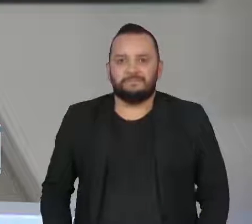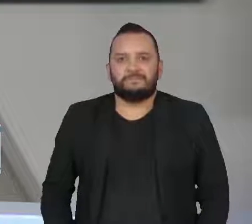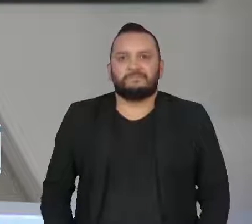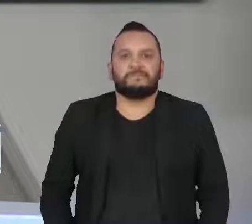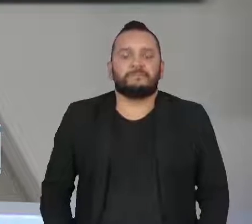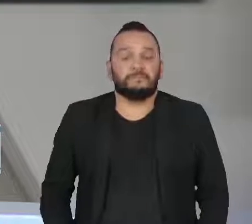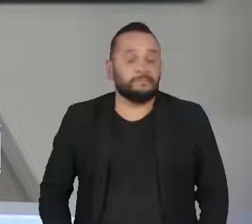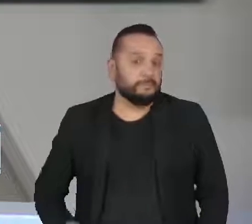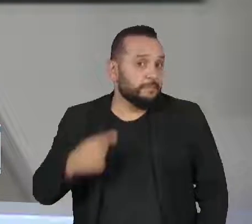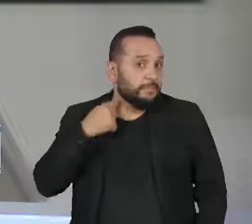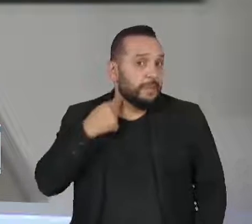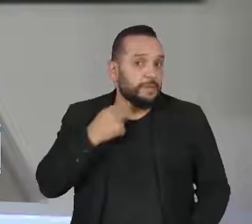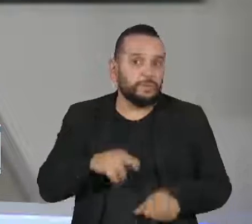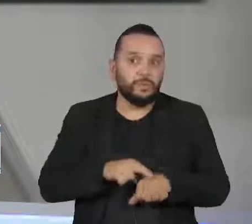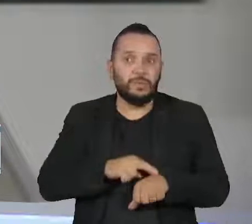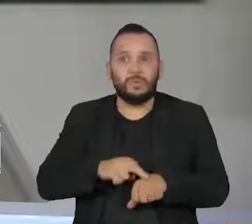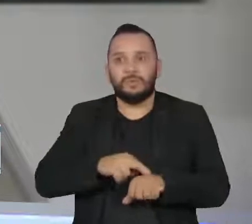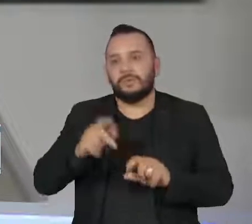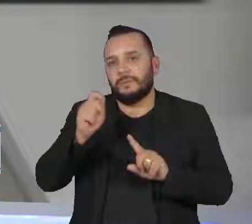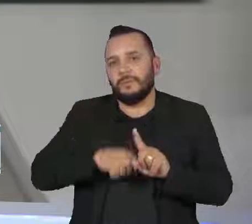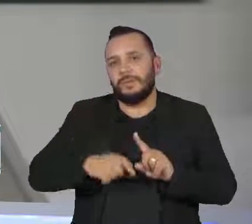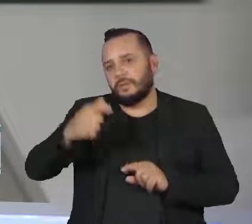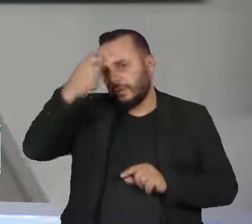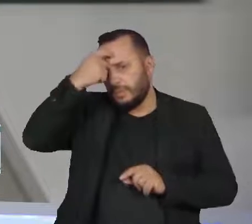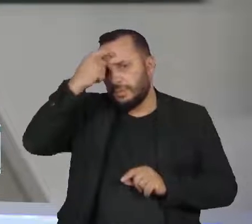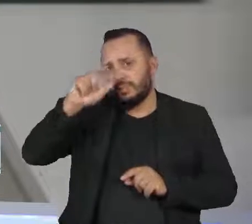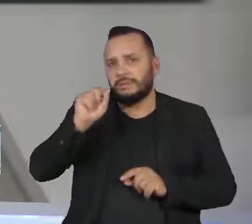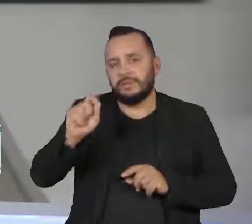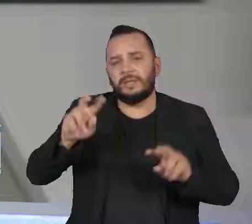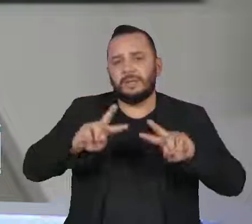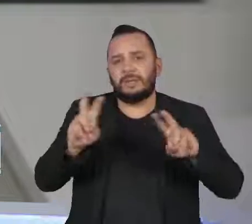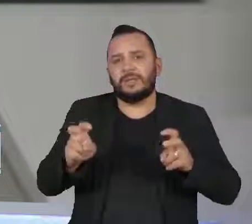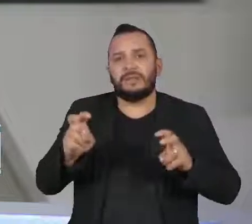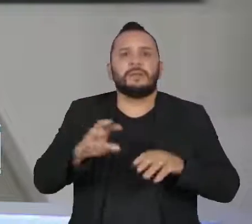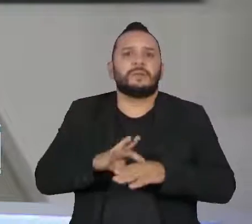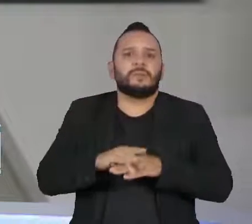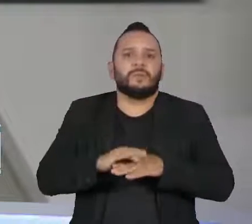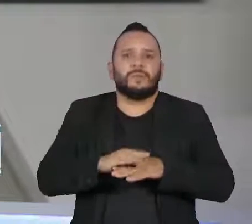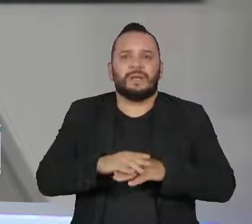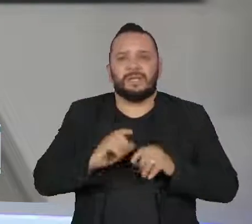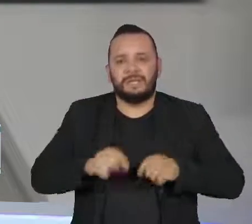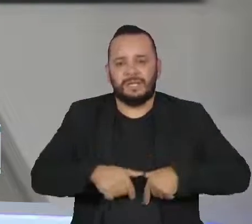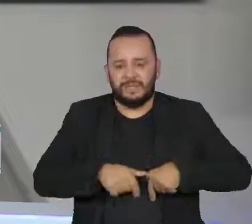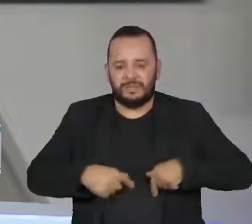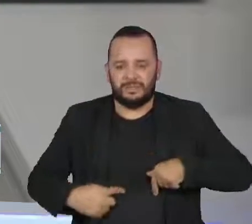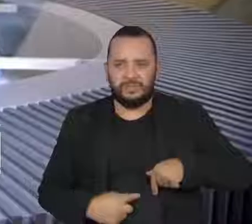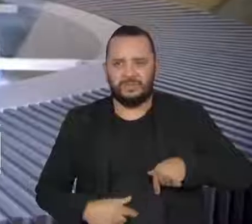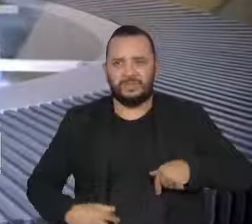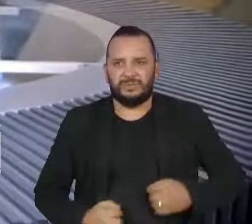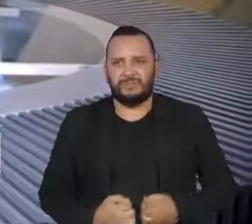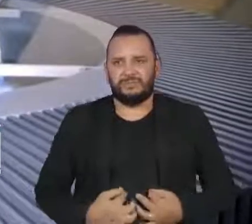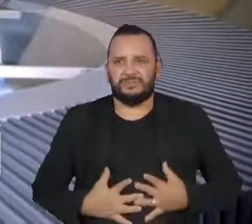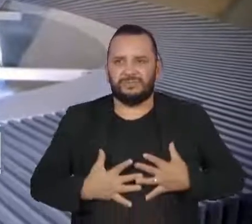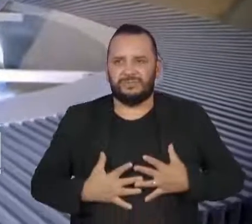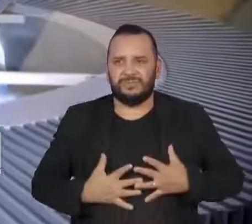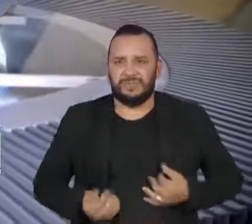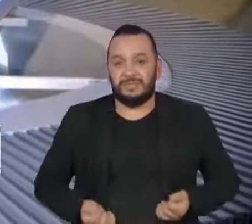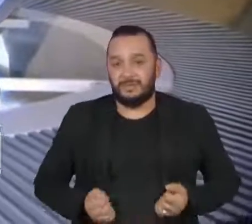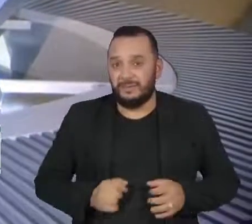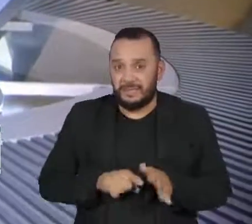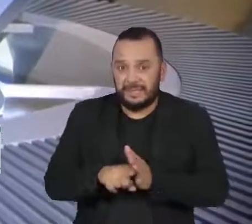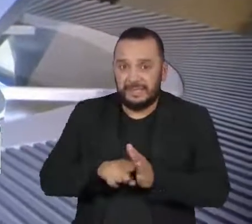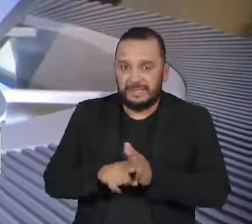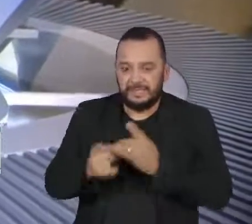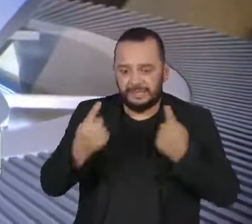Estamos num maio roxo, mês voltado à conscientização sobre as doenças inflamatórias intestinais. O diagnóstico mais comum